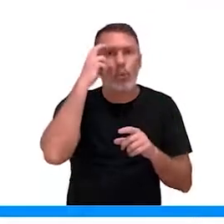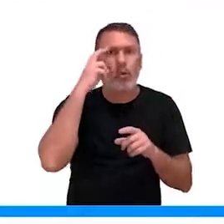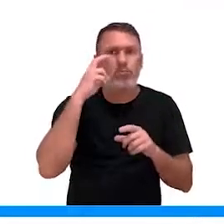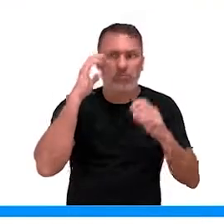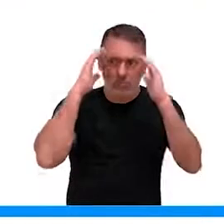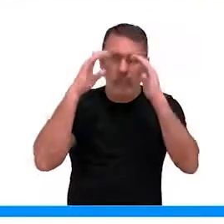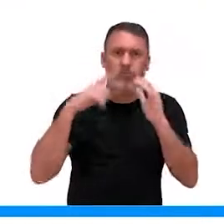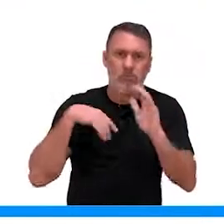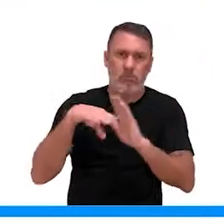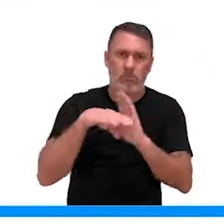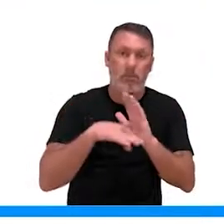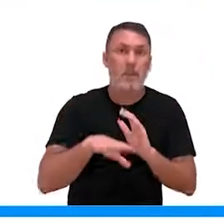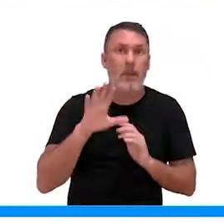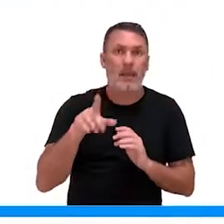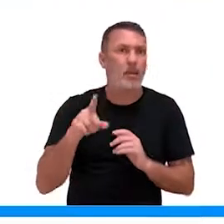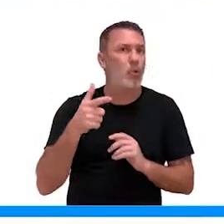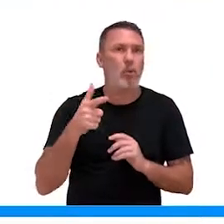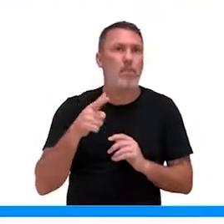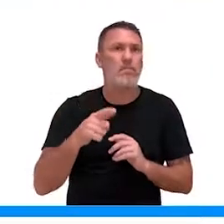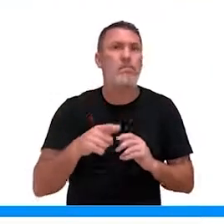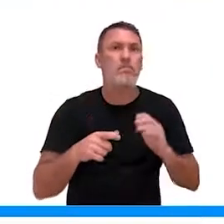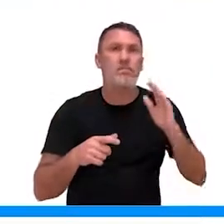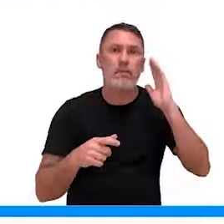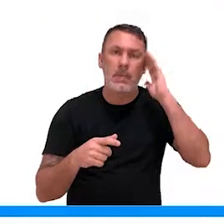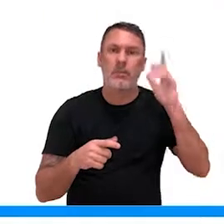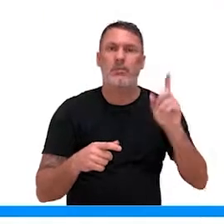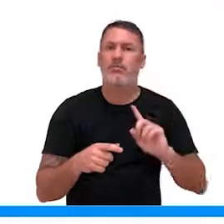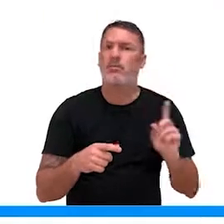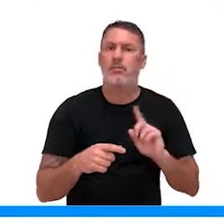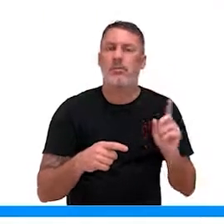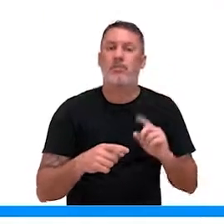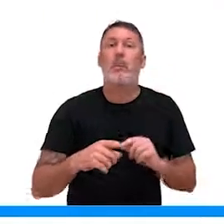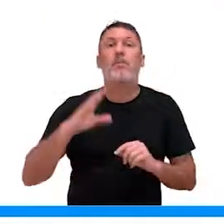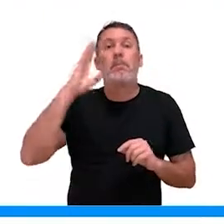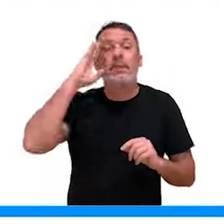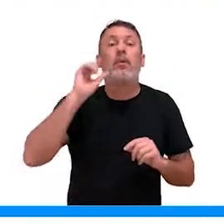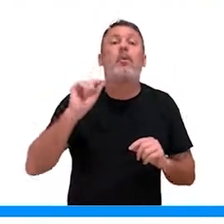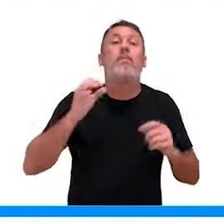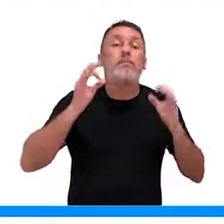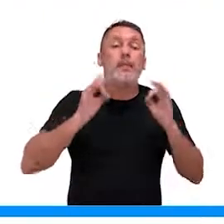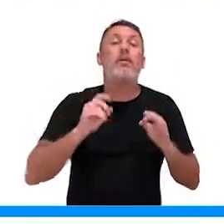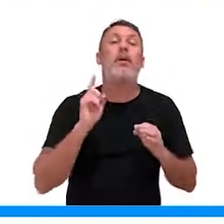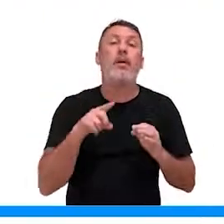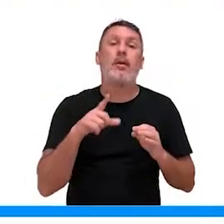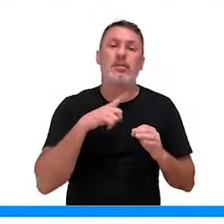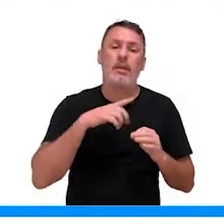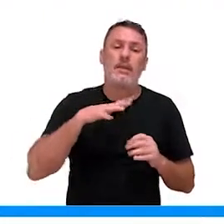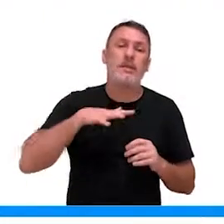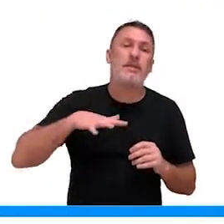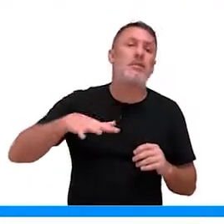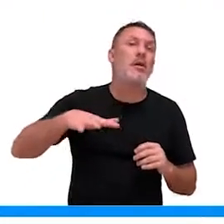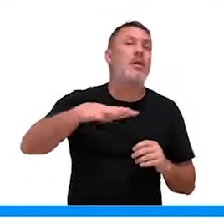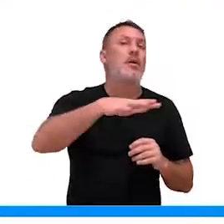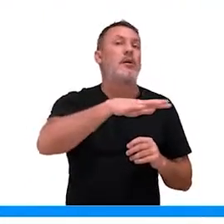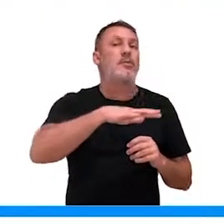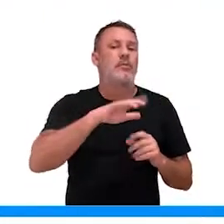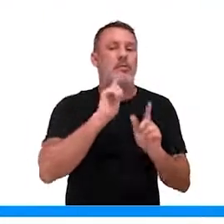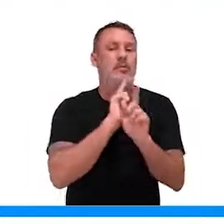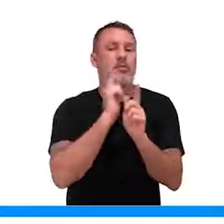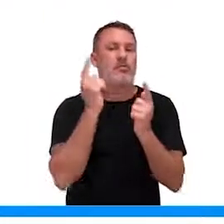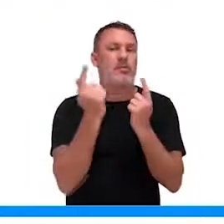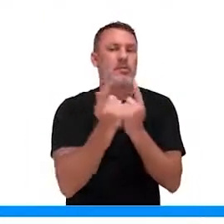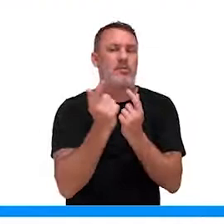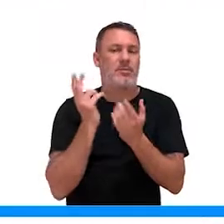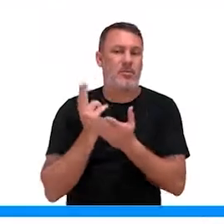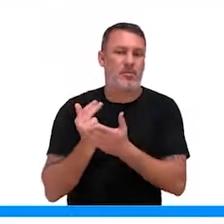culturais. Mas não é a prioridade. A prioridade aqui, ela é, de fato, espacial, geográfica, cartográfica,